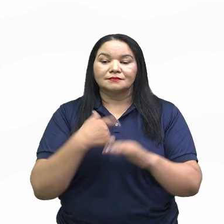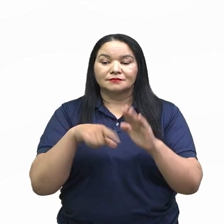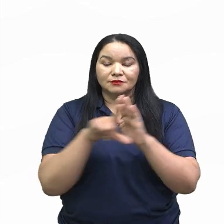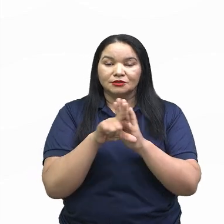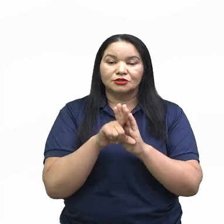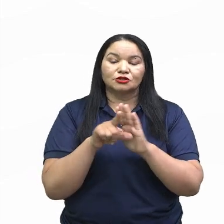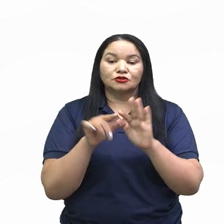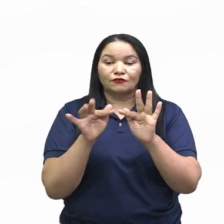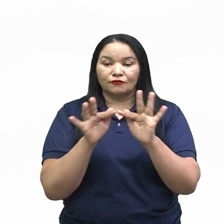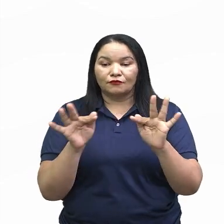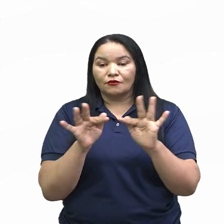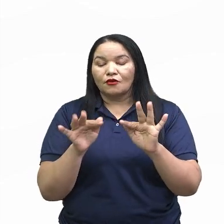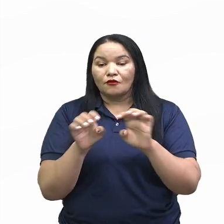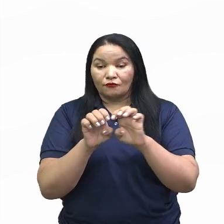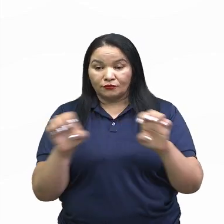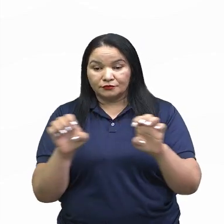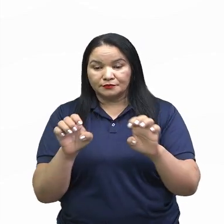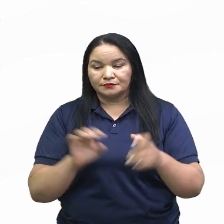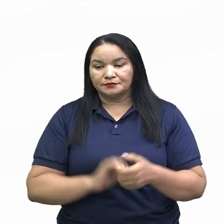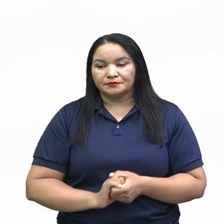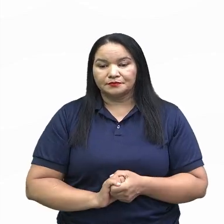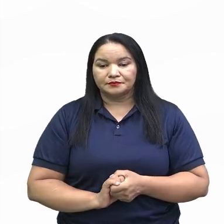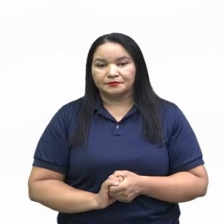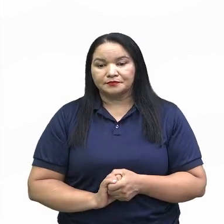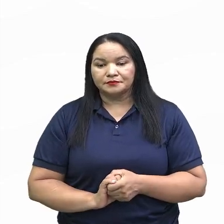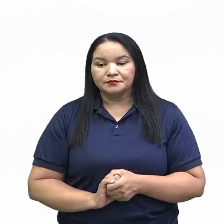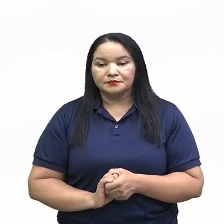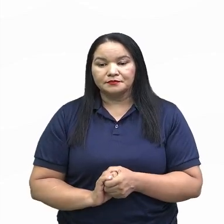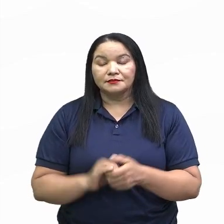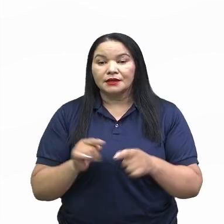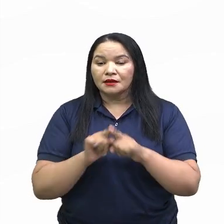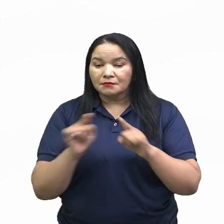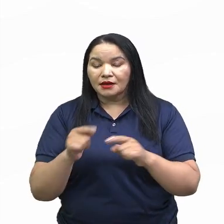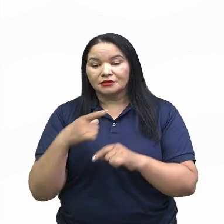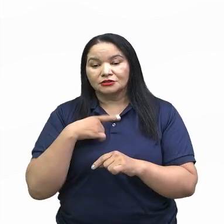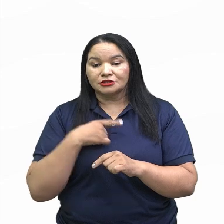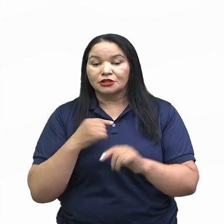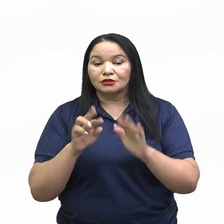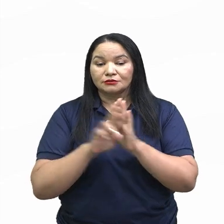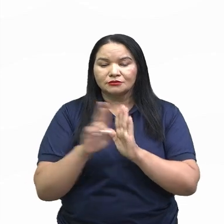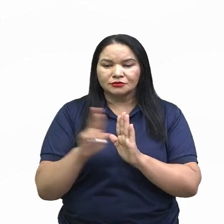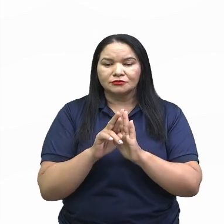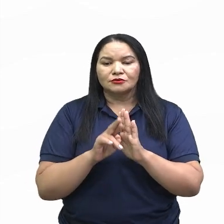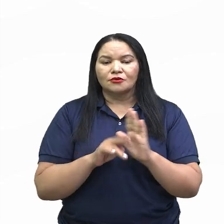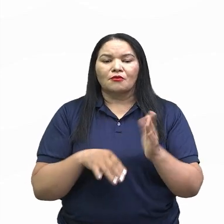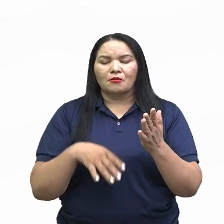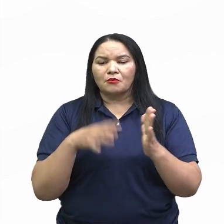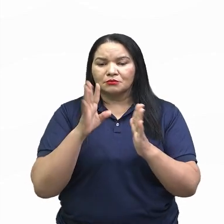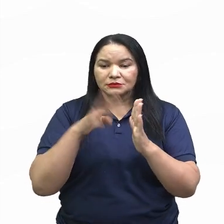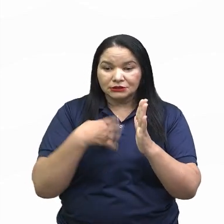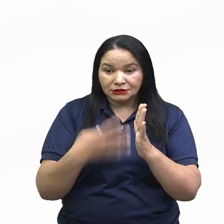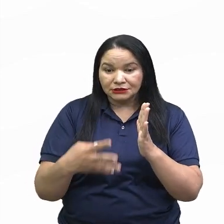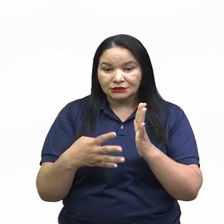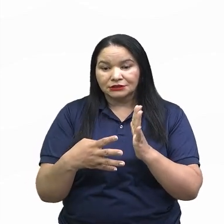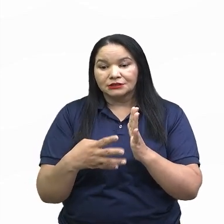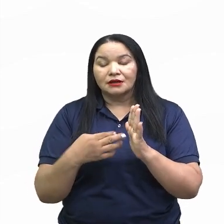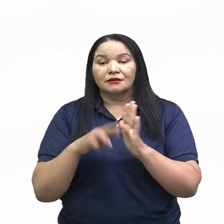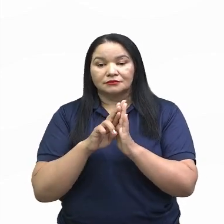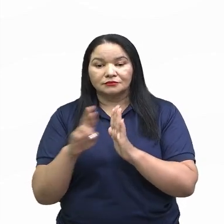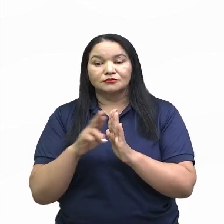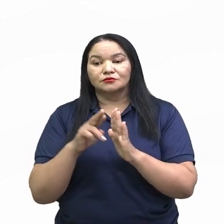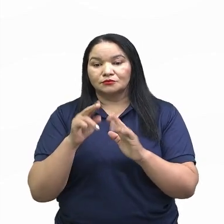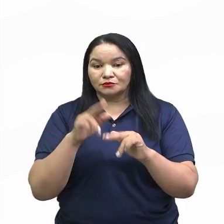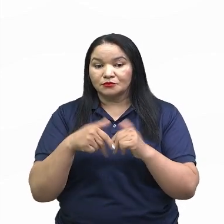de formação. Mas eu falei também para vocês que existe a representação tabular, a representação na forma